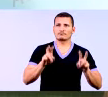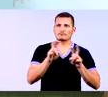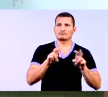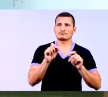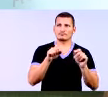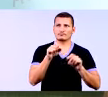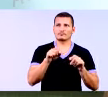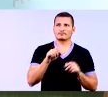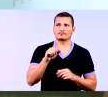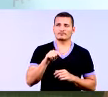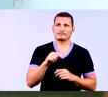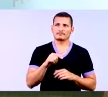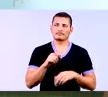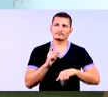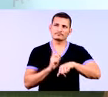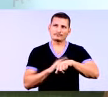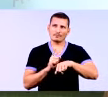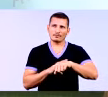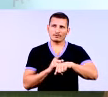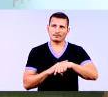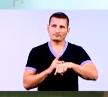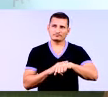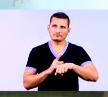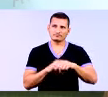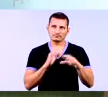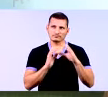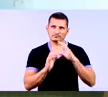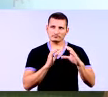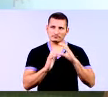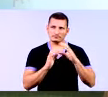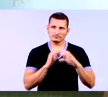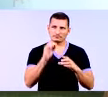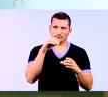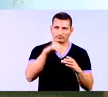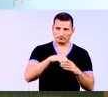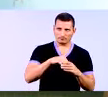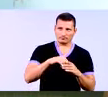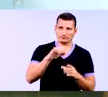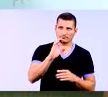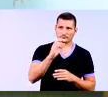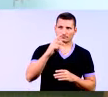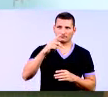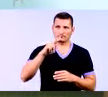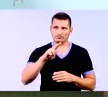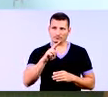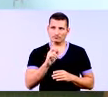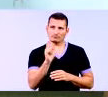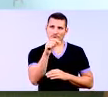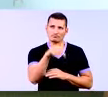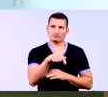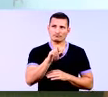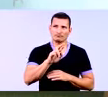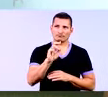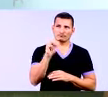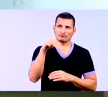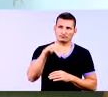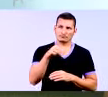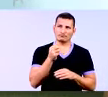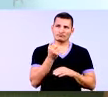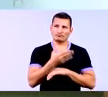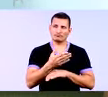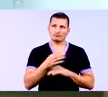que é? É o tempo que esse fator de comunicação dentro do processador com a memória RAM que está fora. Tudo que está